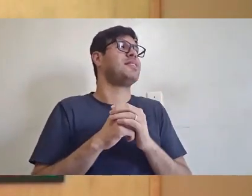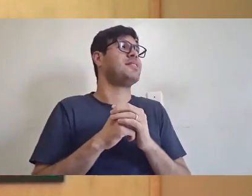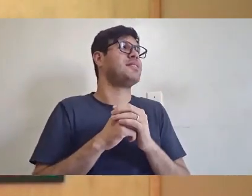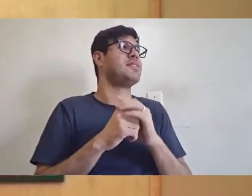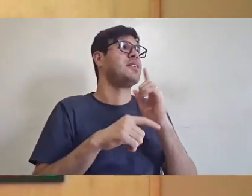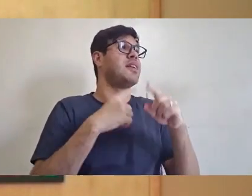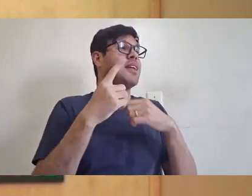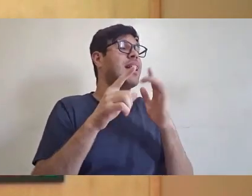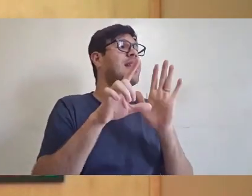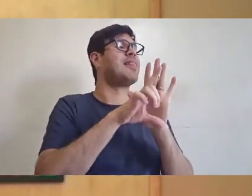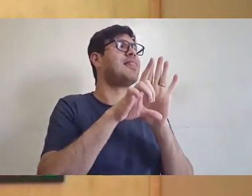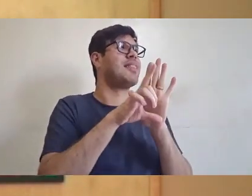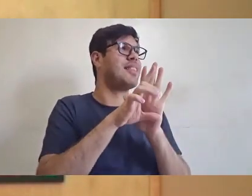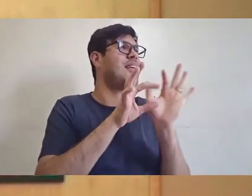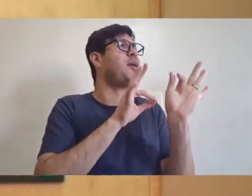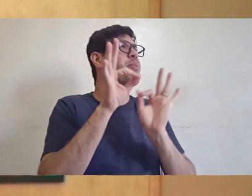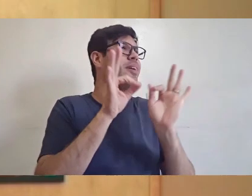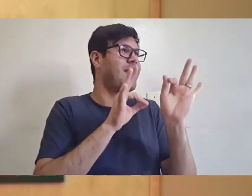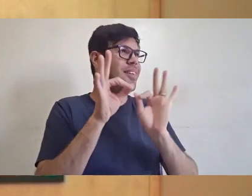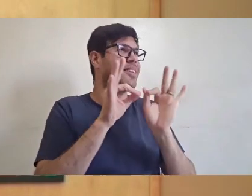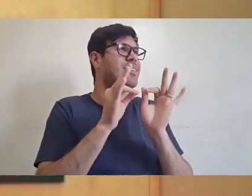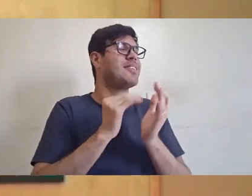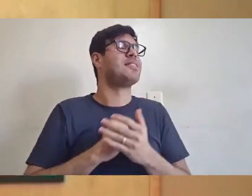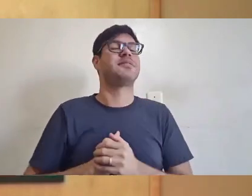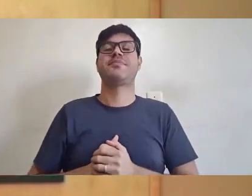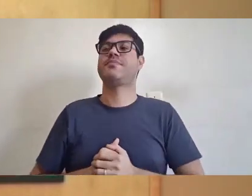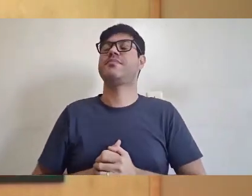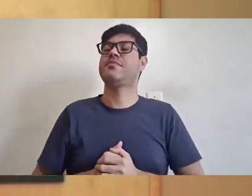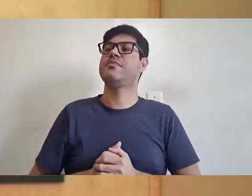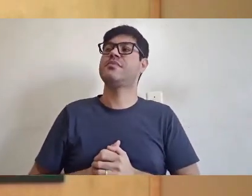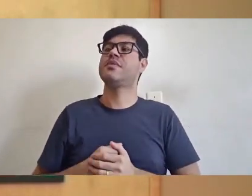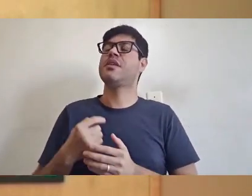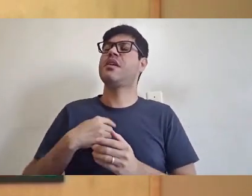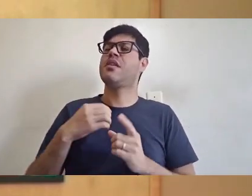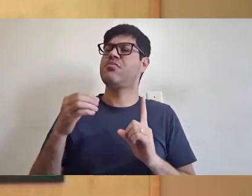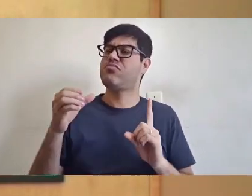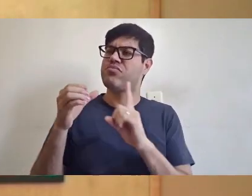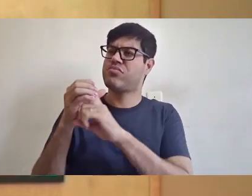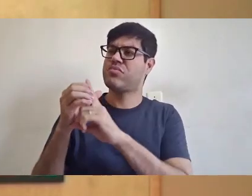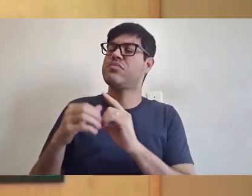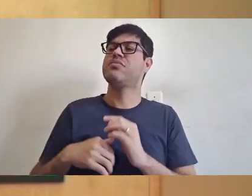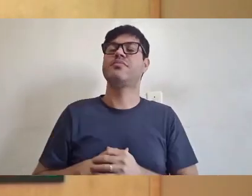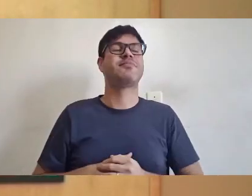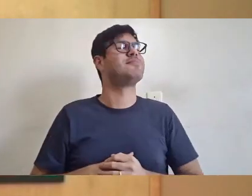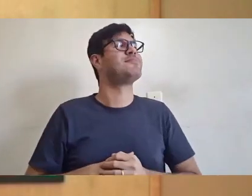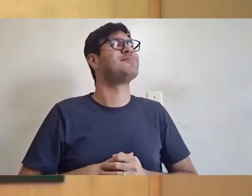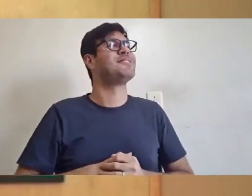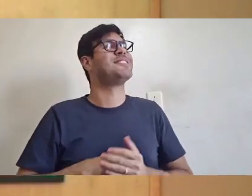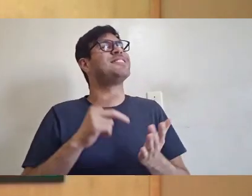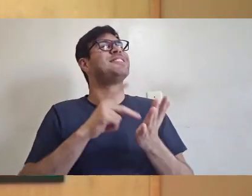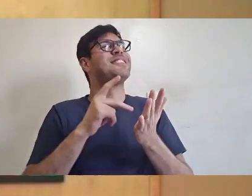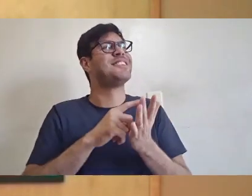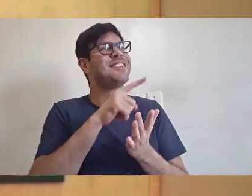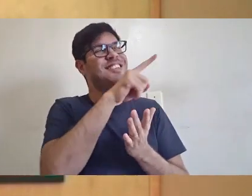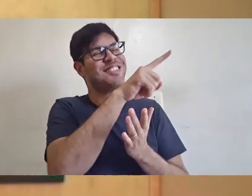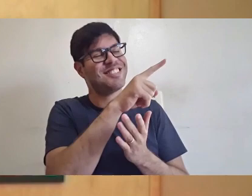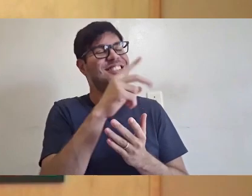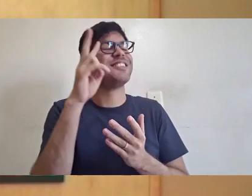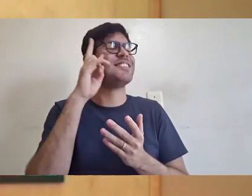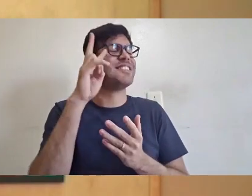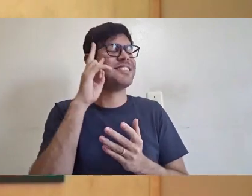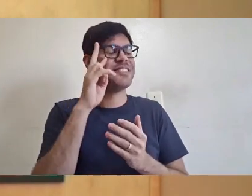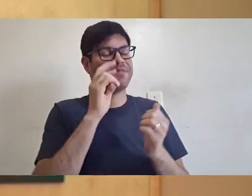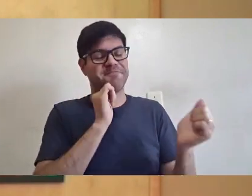nossa lei orgânica. A Loma, lei orgânica A do Loma, município. isso. Eu fiz parte, né? Fez parte, você era o meu divulgador lá, né?